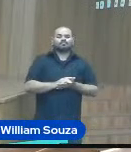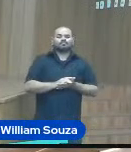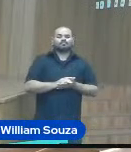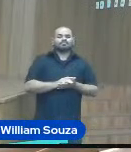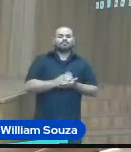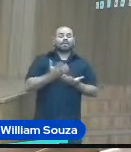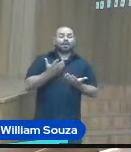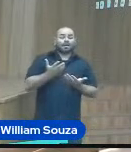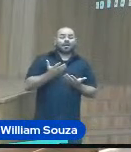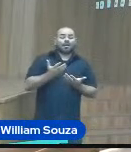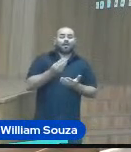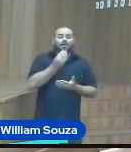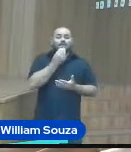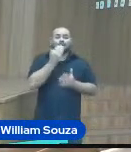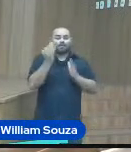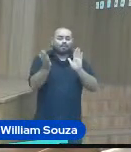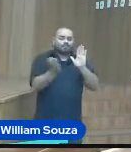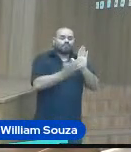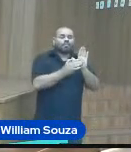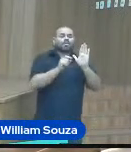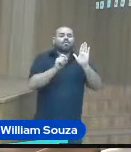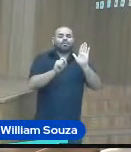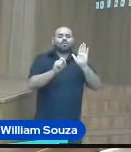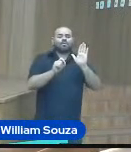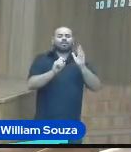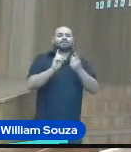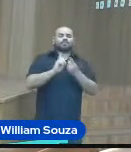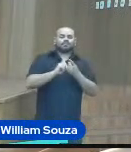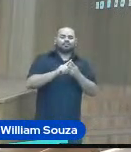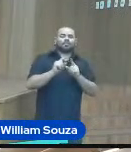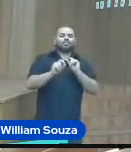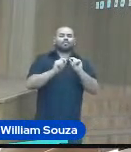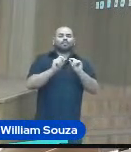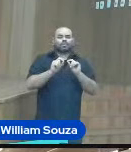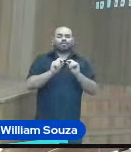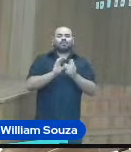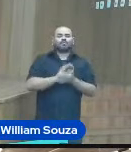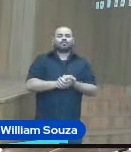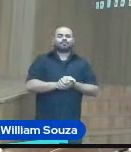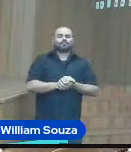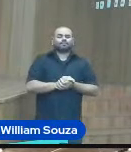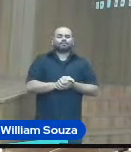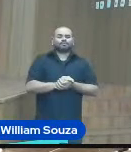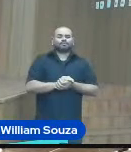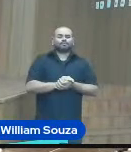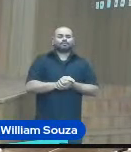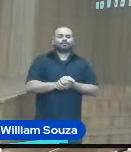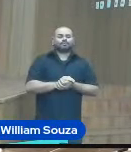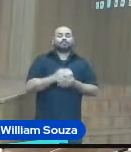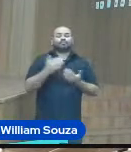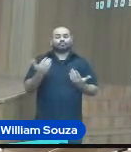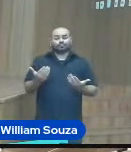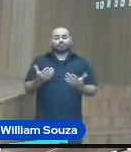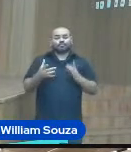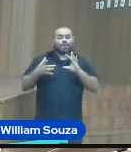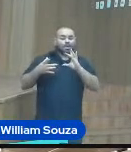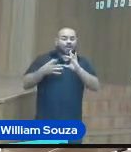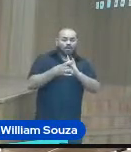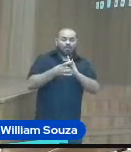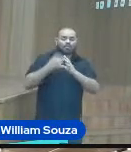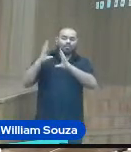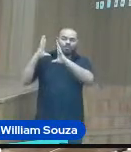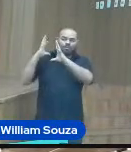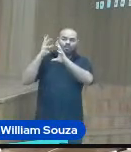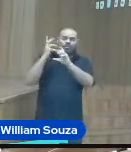propor a vocês também, além, naturalmente, das contribuições do passado